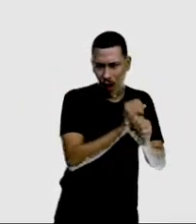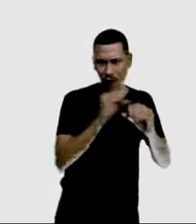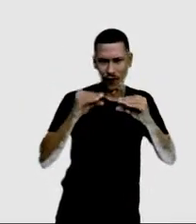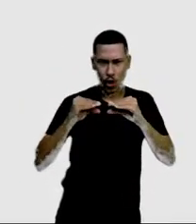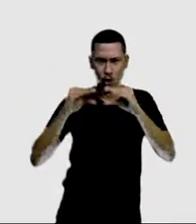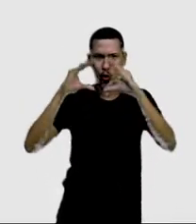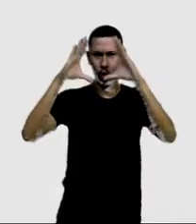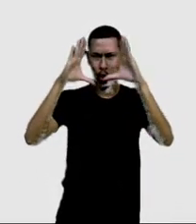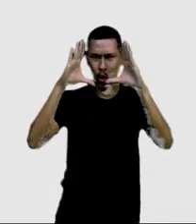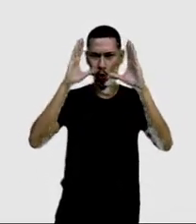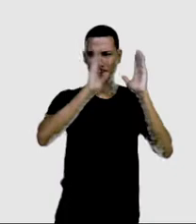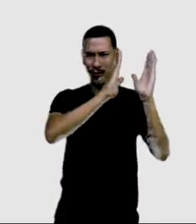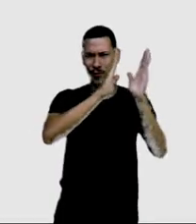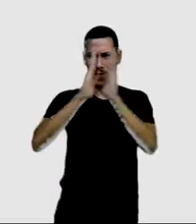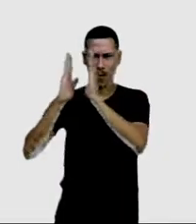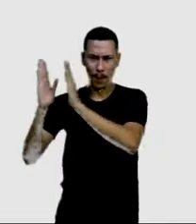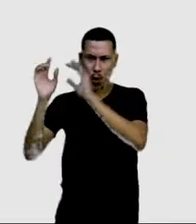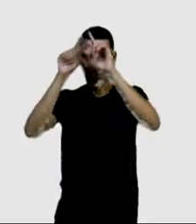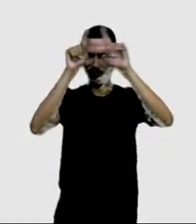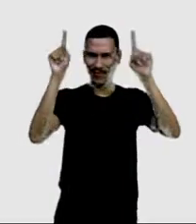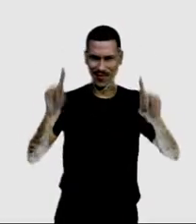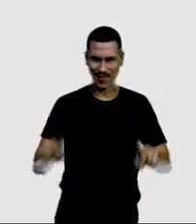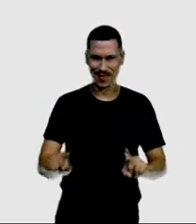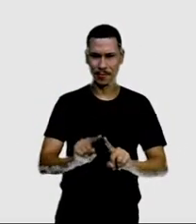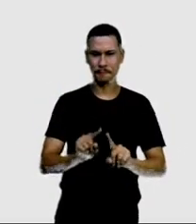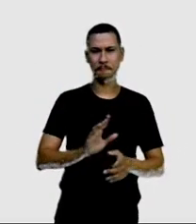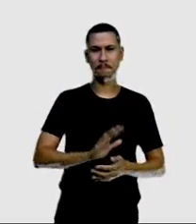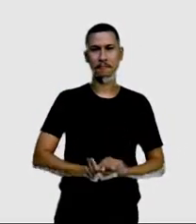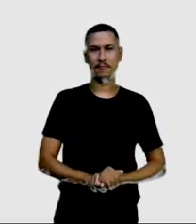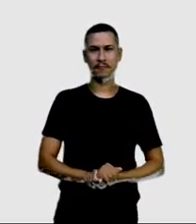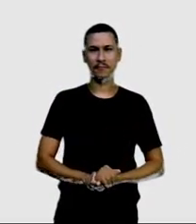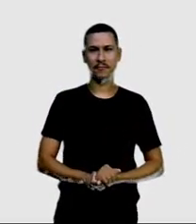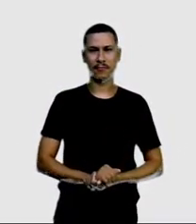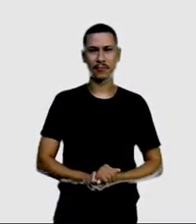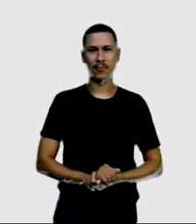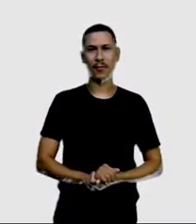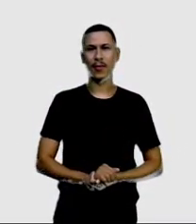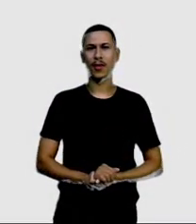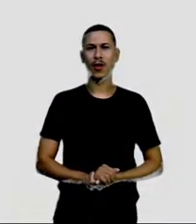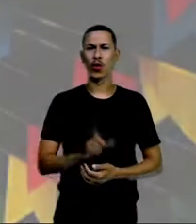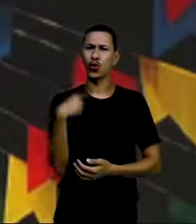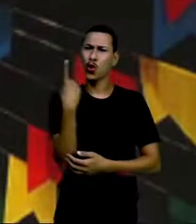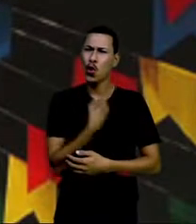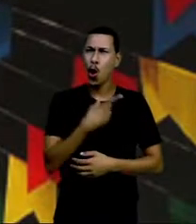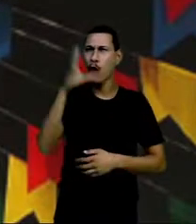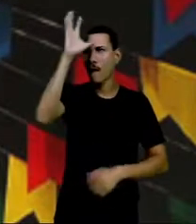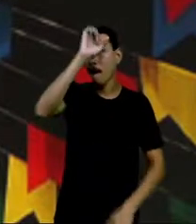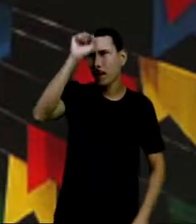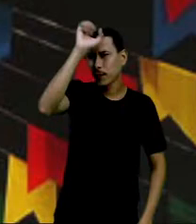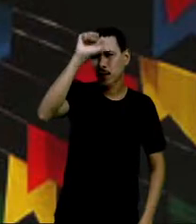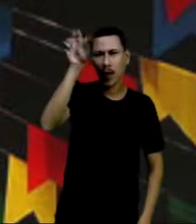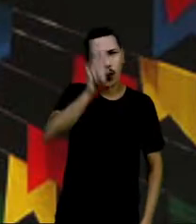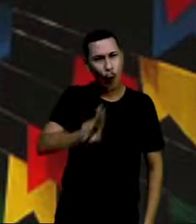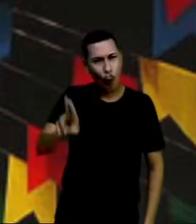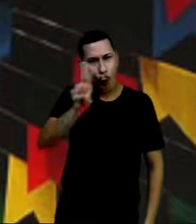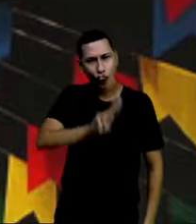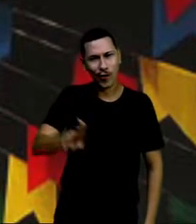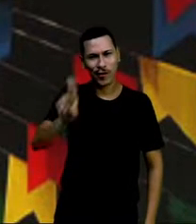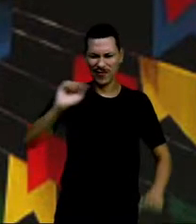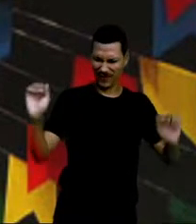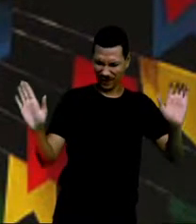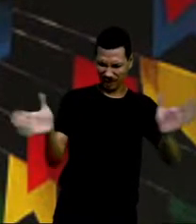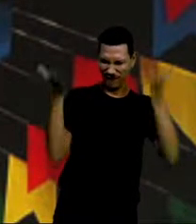em formato de bloco retangular. E para isso, para essa ideia, eu vou aqui convocar nossa